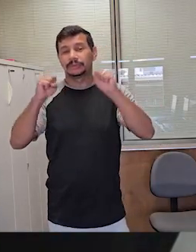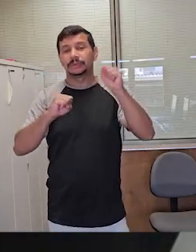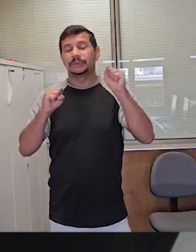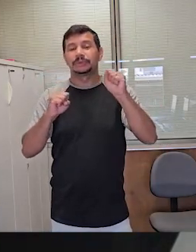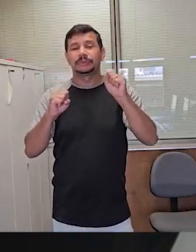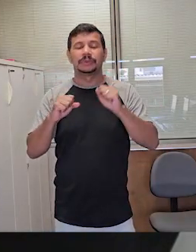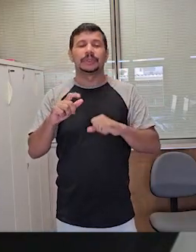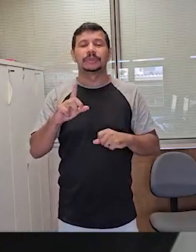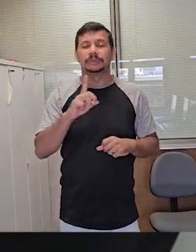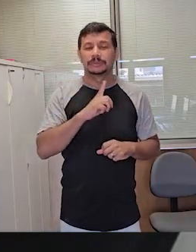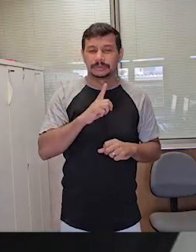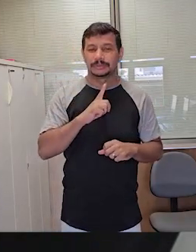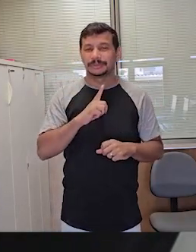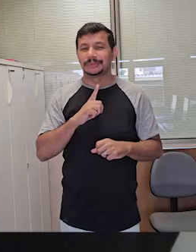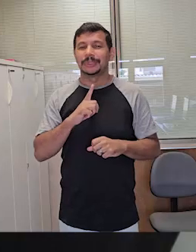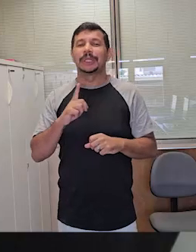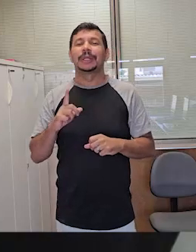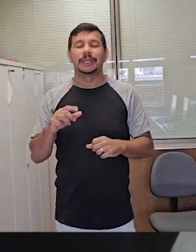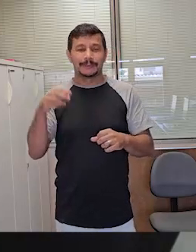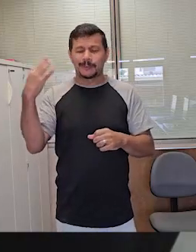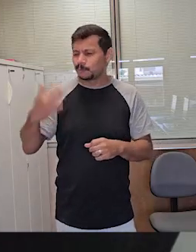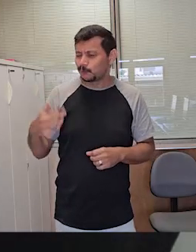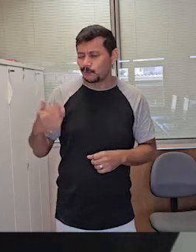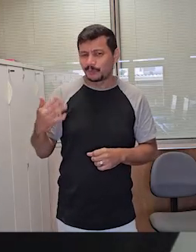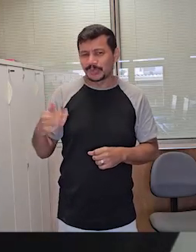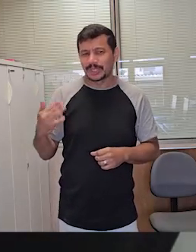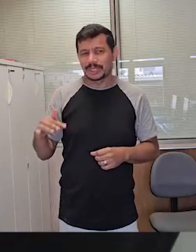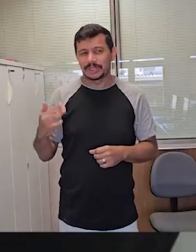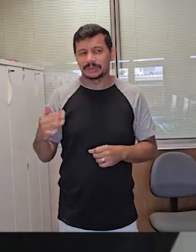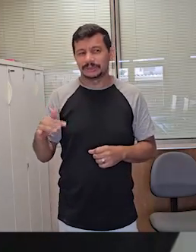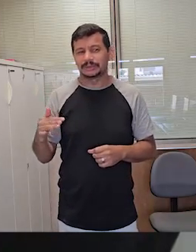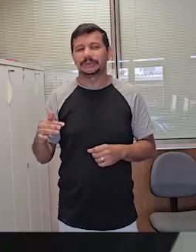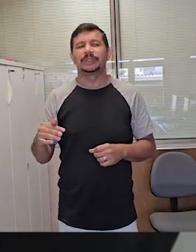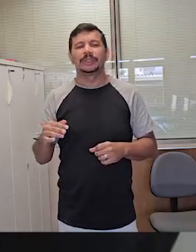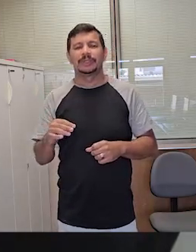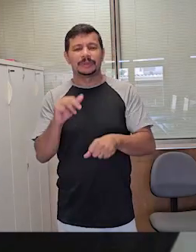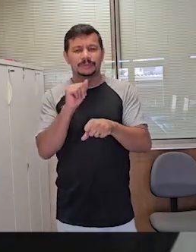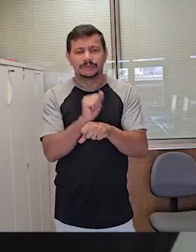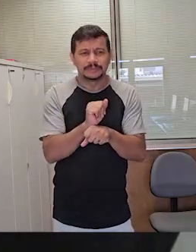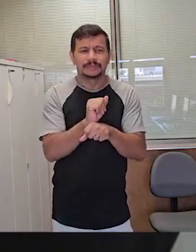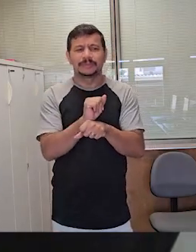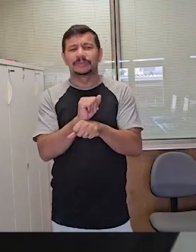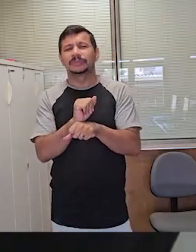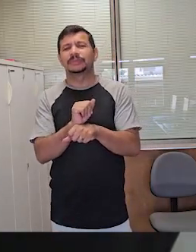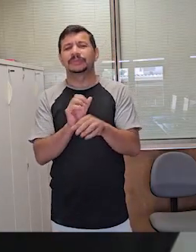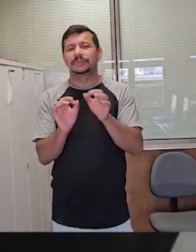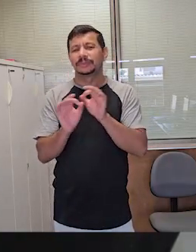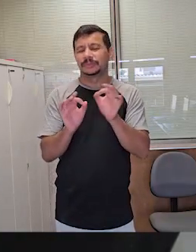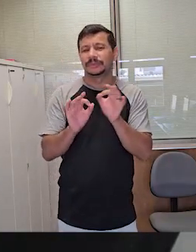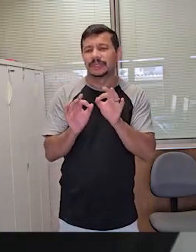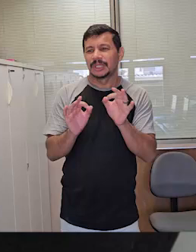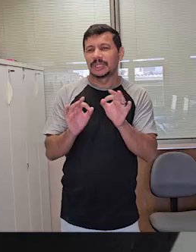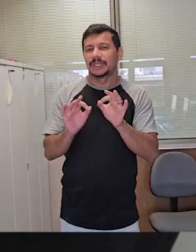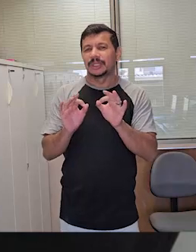não foi mais possível, porque é caro, né? Para o movimento sindical é caro. Então, quem é que faz? Quem cobre isso hoje? Quem deveria cobrir isso